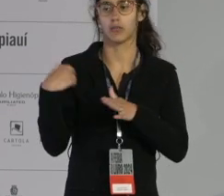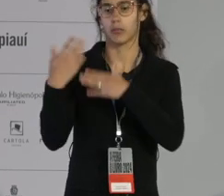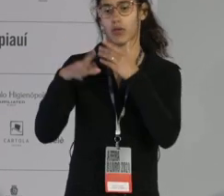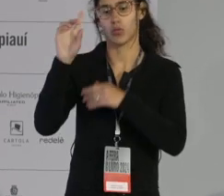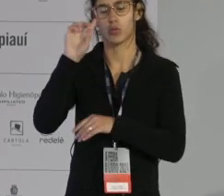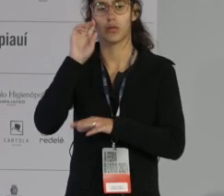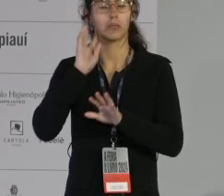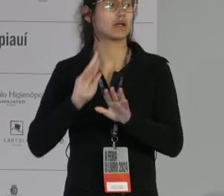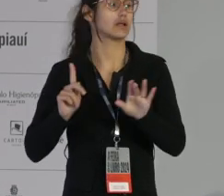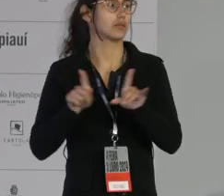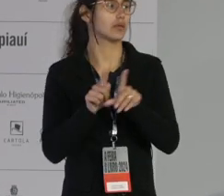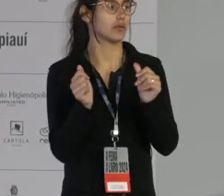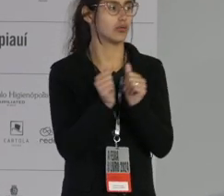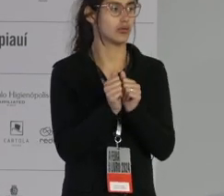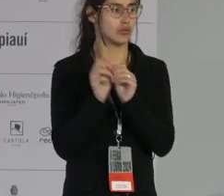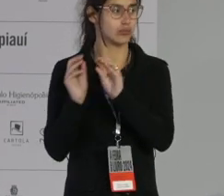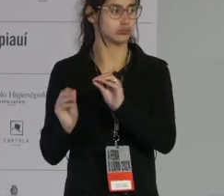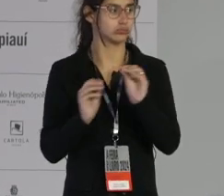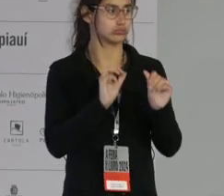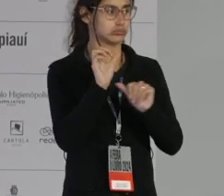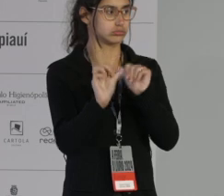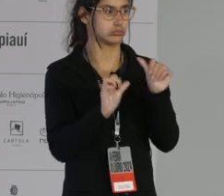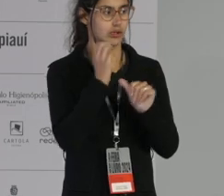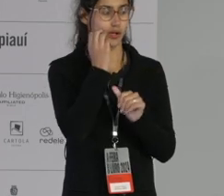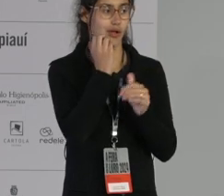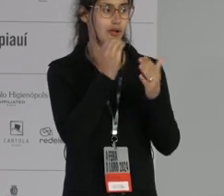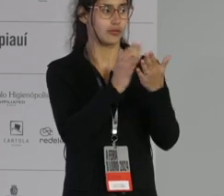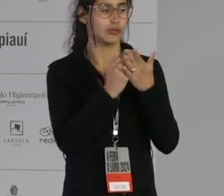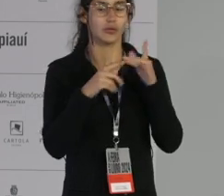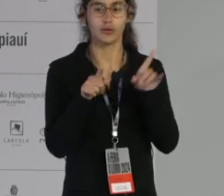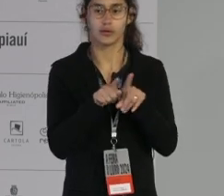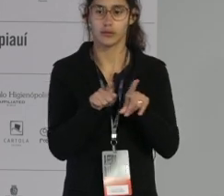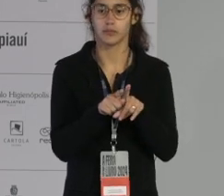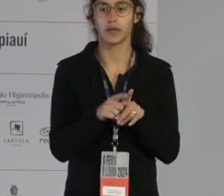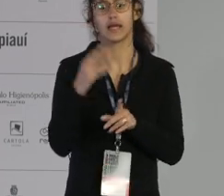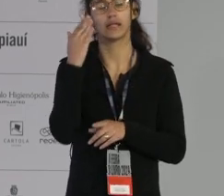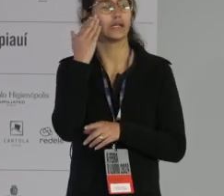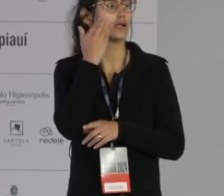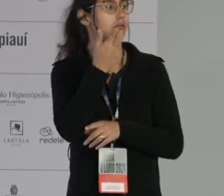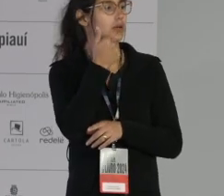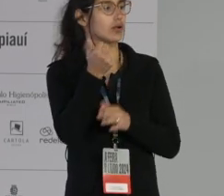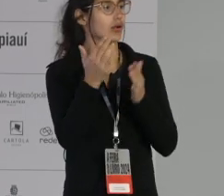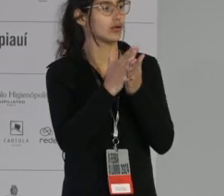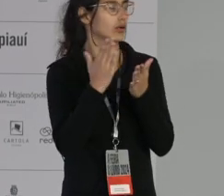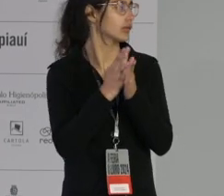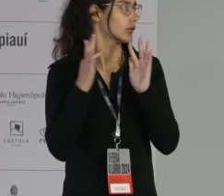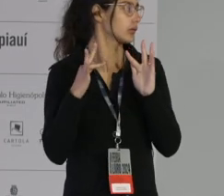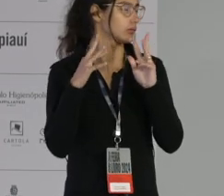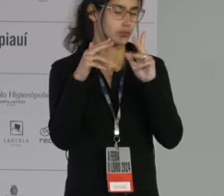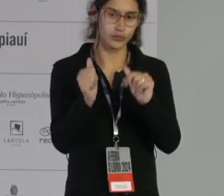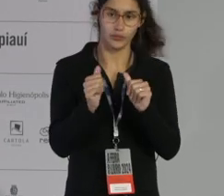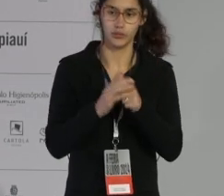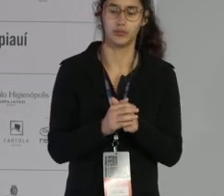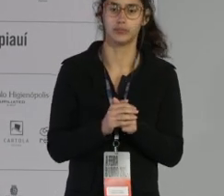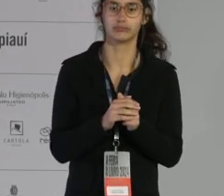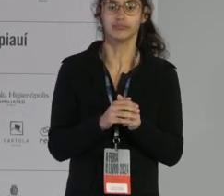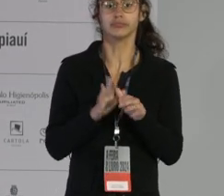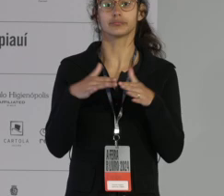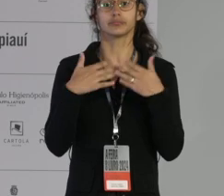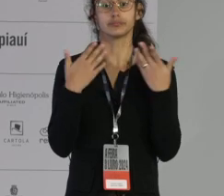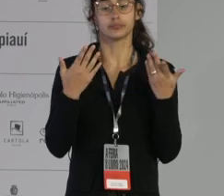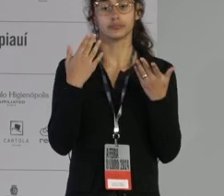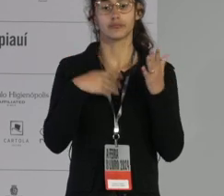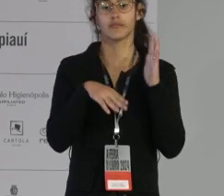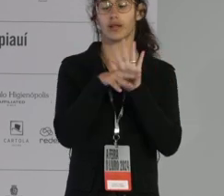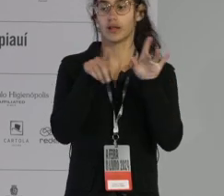cotidianas, mas sempre com um pequeno deslocamento. E me ajudou a entender esse livro como um todo. Daí